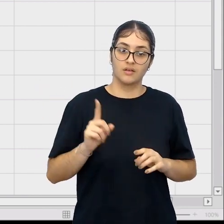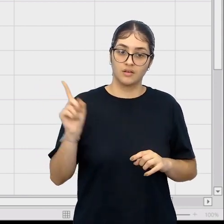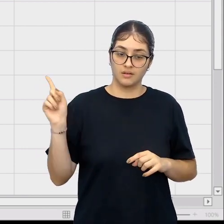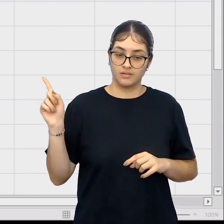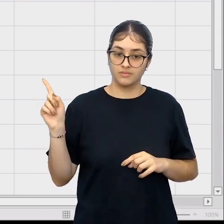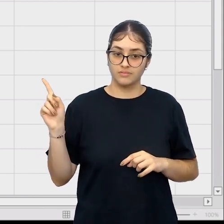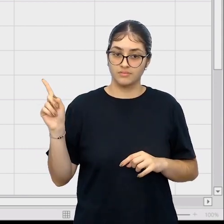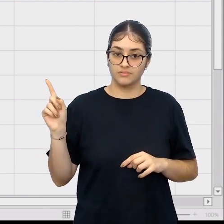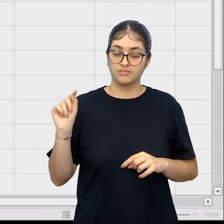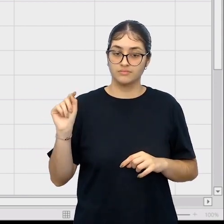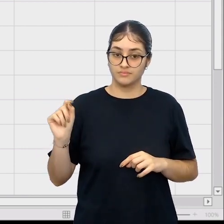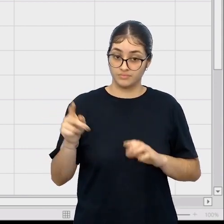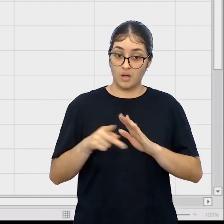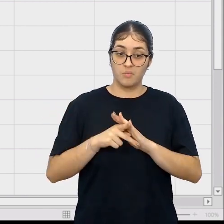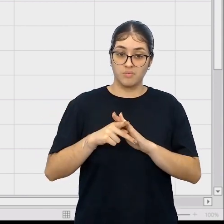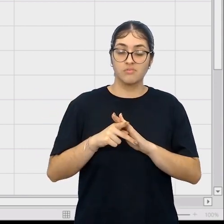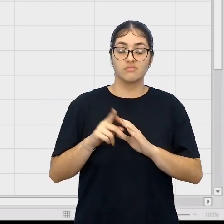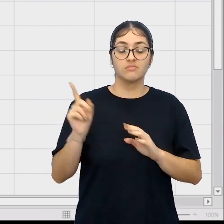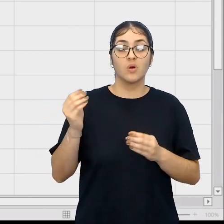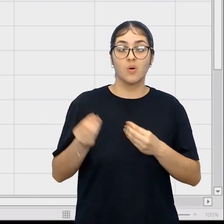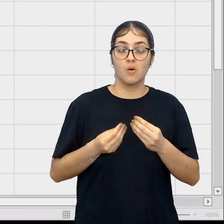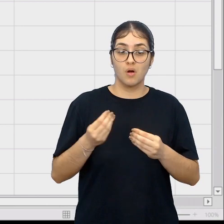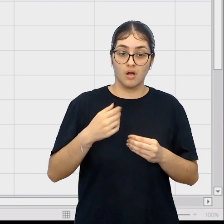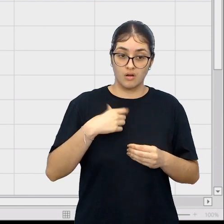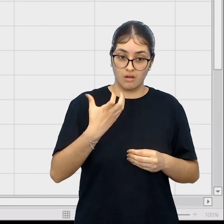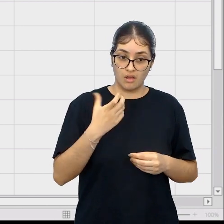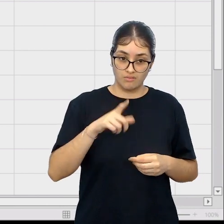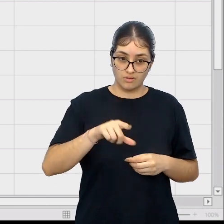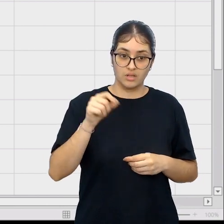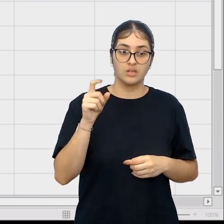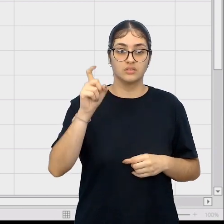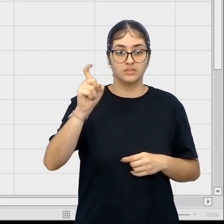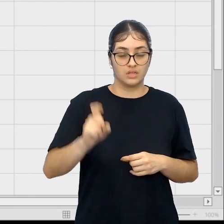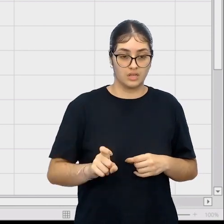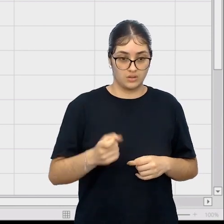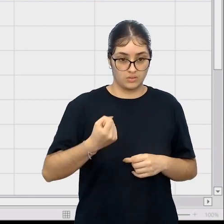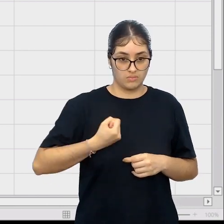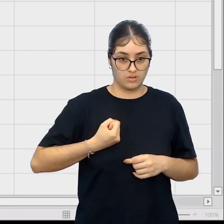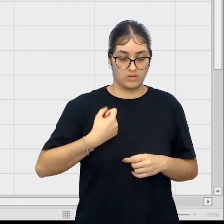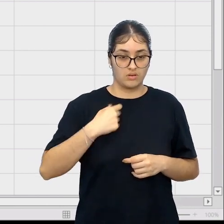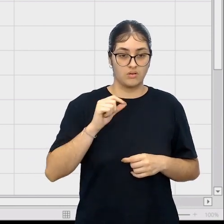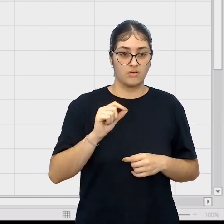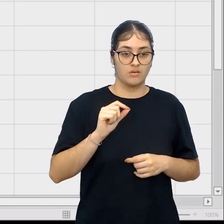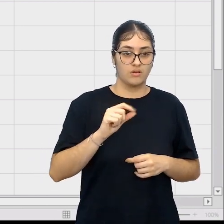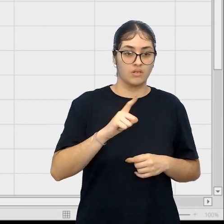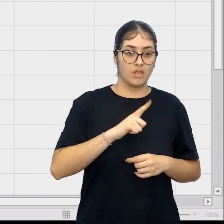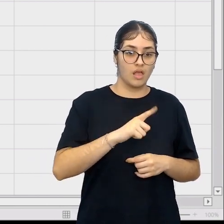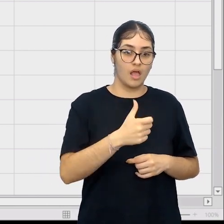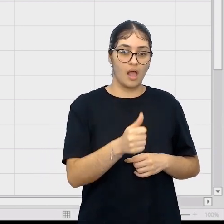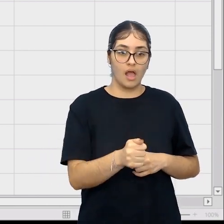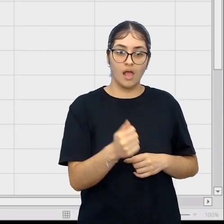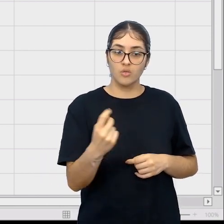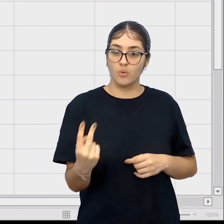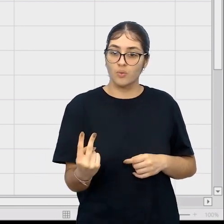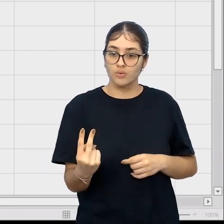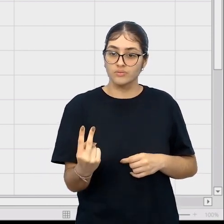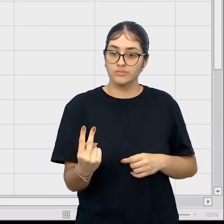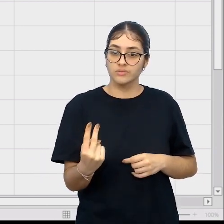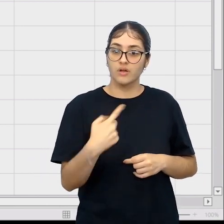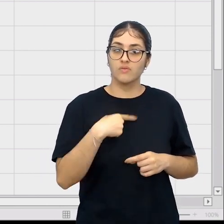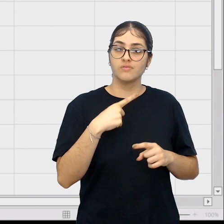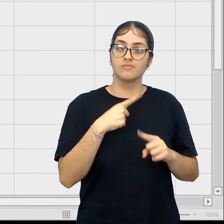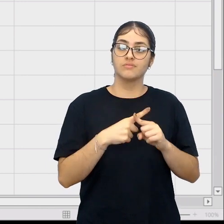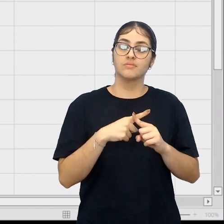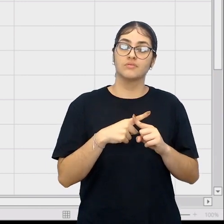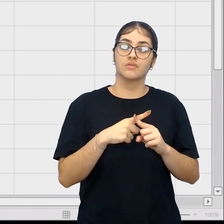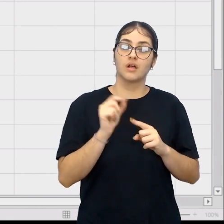que é o próxima vezes. célula. Então, se eu quero fazer o X, eu tenho que selecionar a coluna do A, que é onde tem o X. Então, eu cliquei nela, apareceu lá o A2. Certo. Aí eu vou para multiplicação,